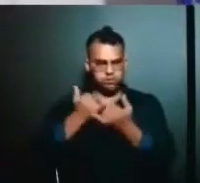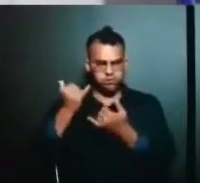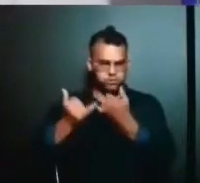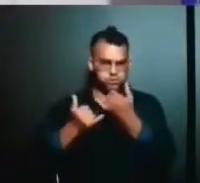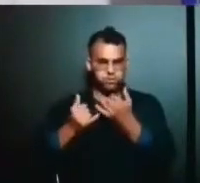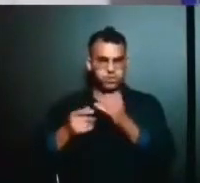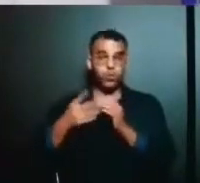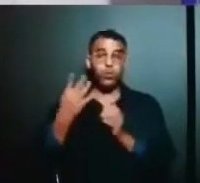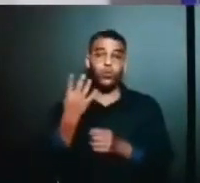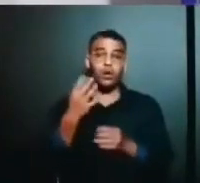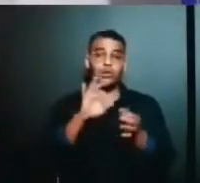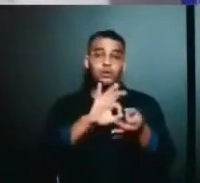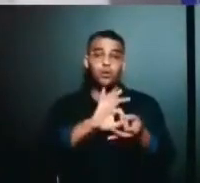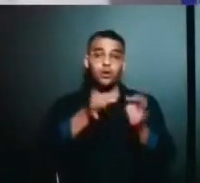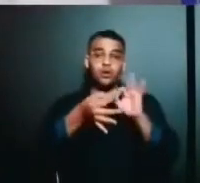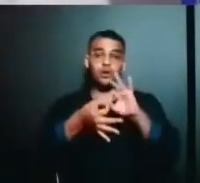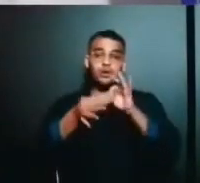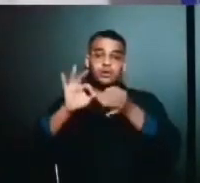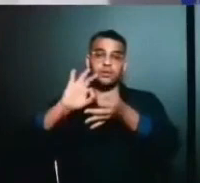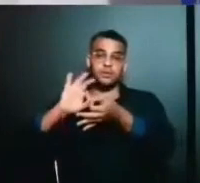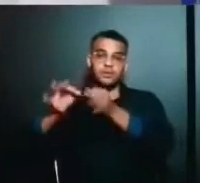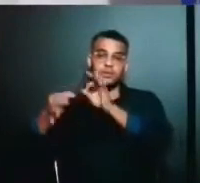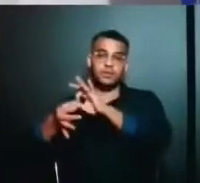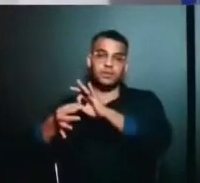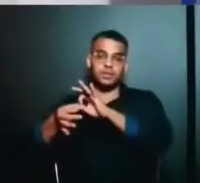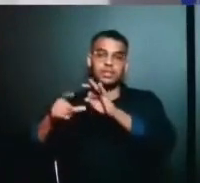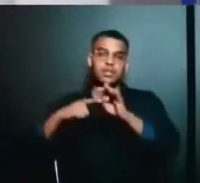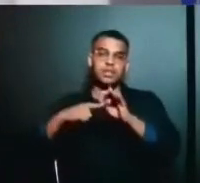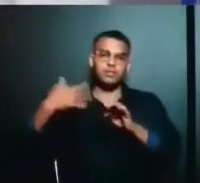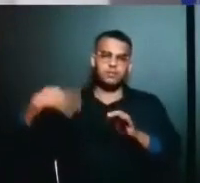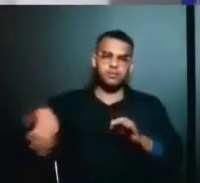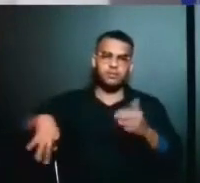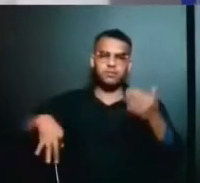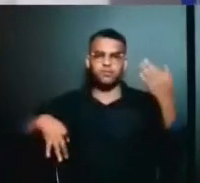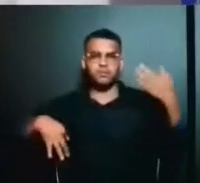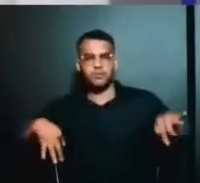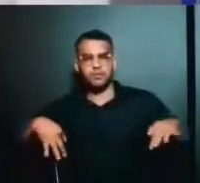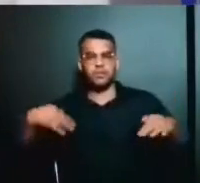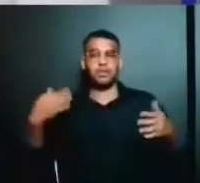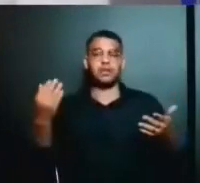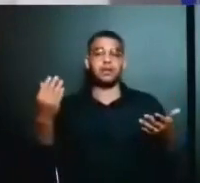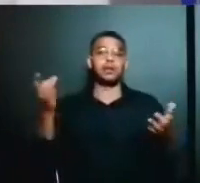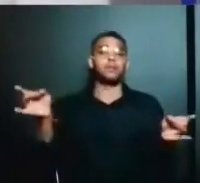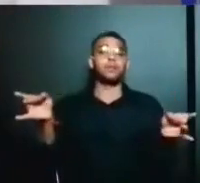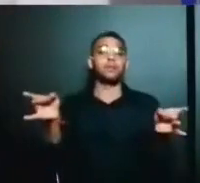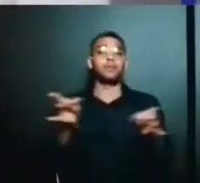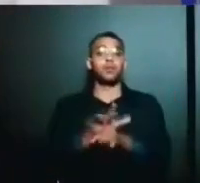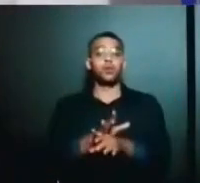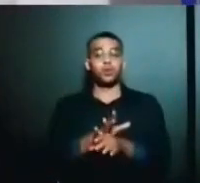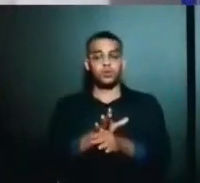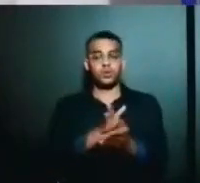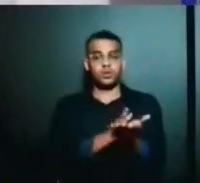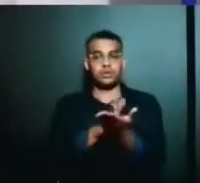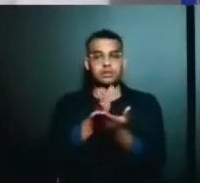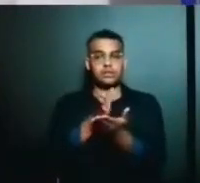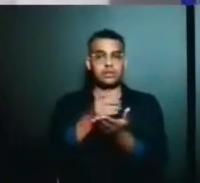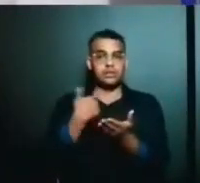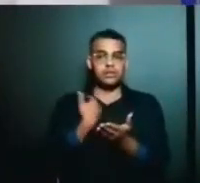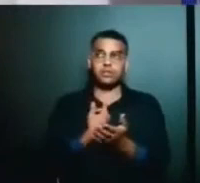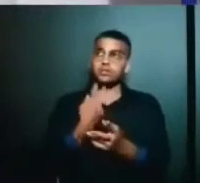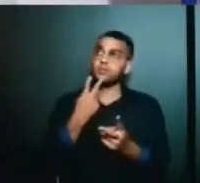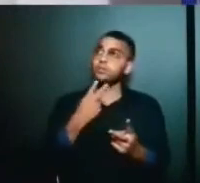4 Olimpíadas, incontáveis contusões, e aí quando a gente encerra essa carreira é muito difícil a gente não olhar para a